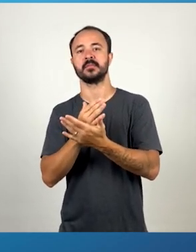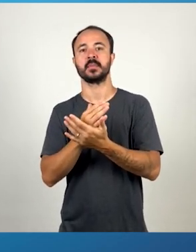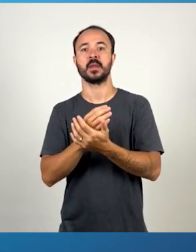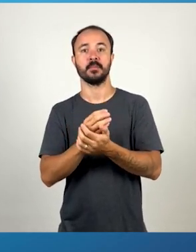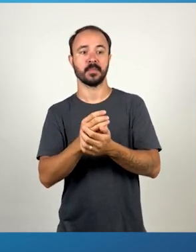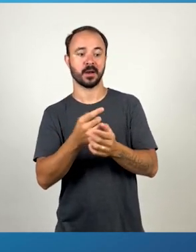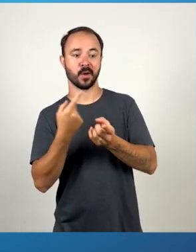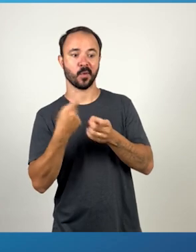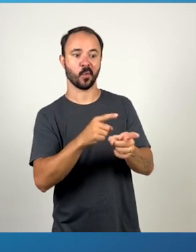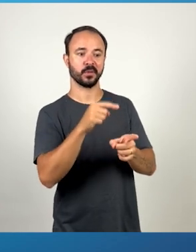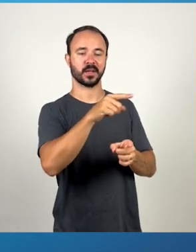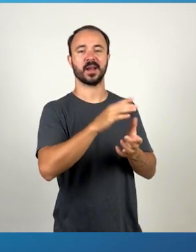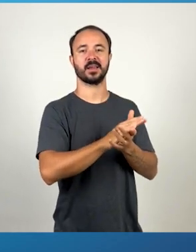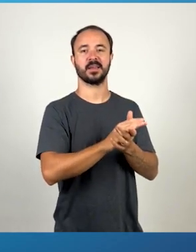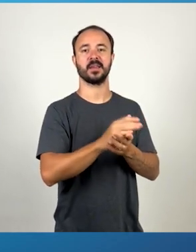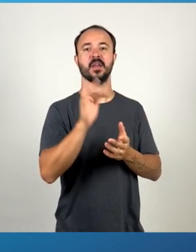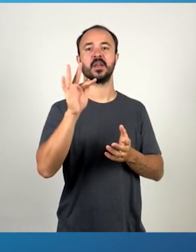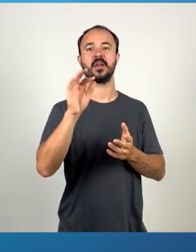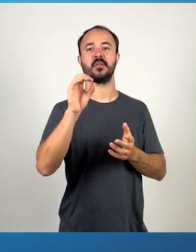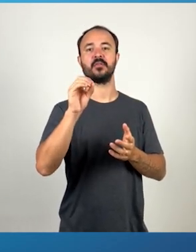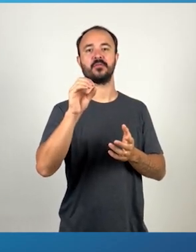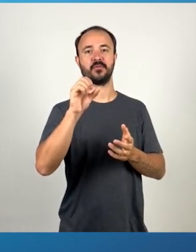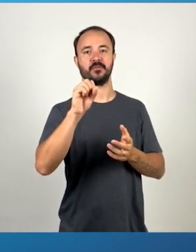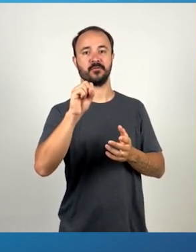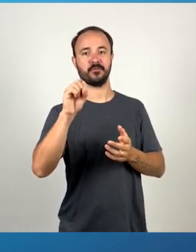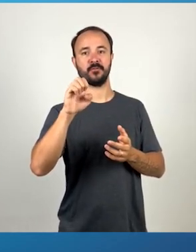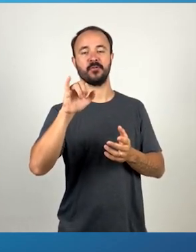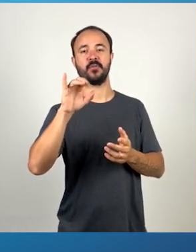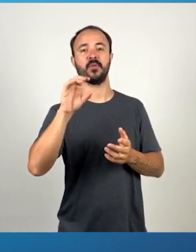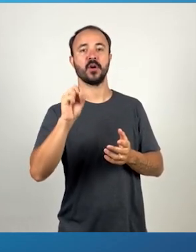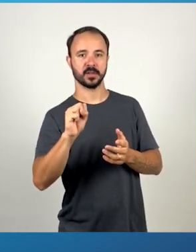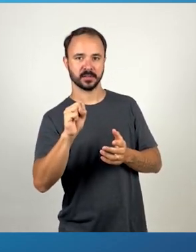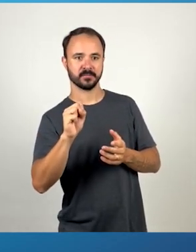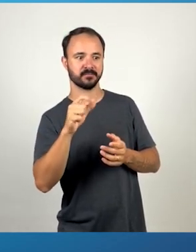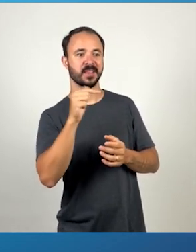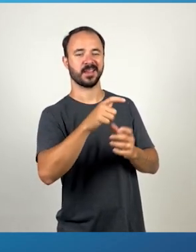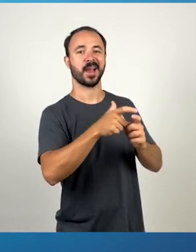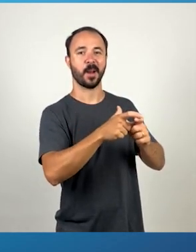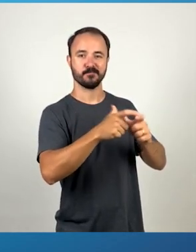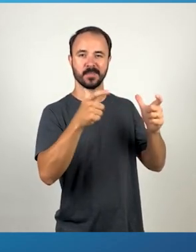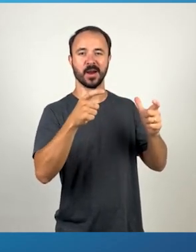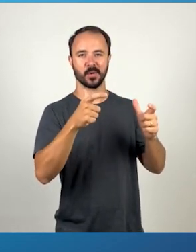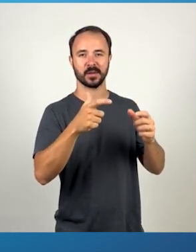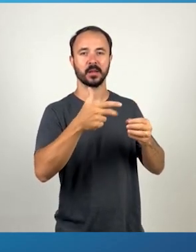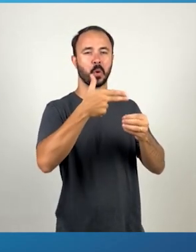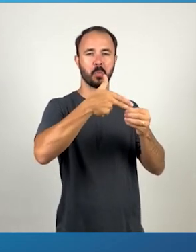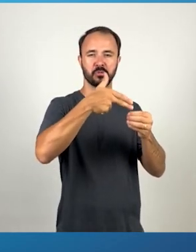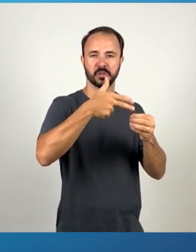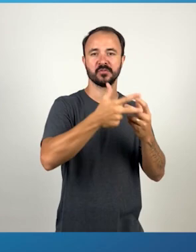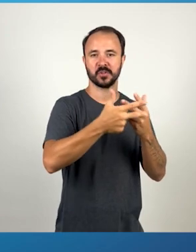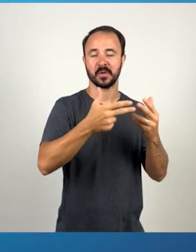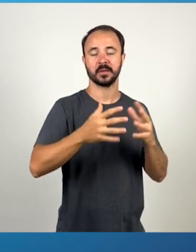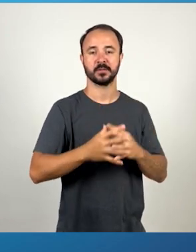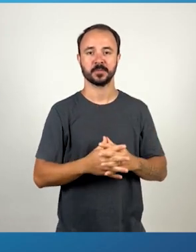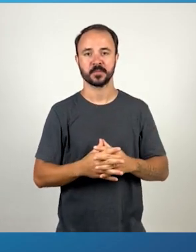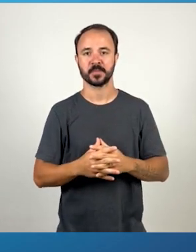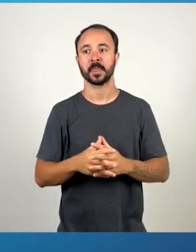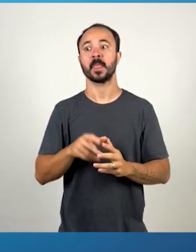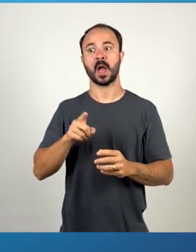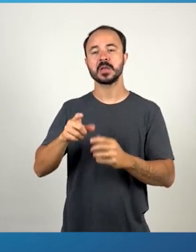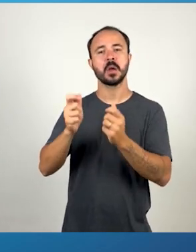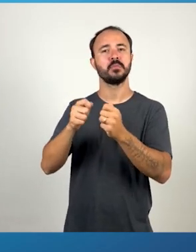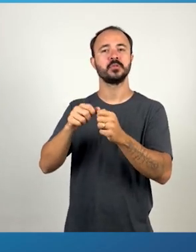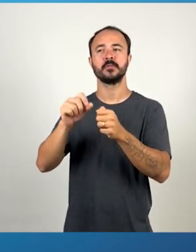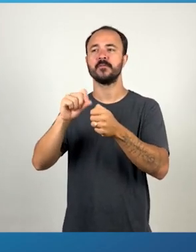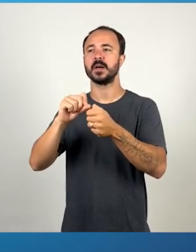história atualmente em relação aí ao nosso clima. Esses podem gerar calor, energia elétrica e